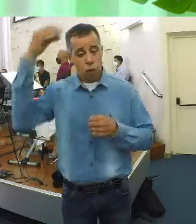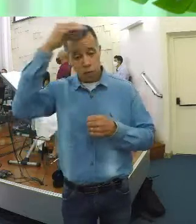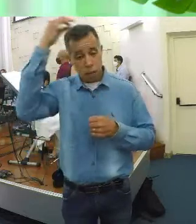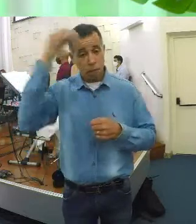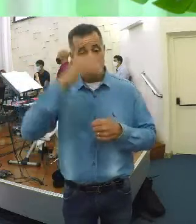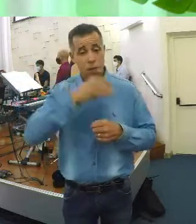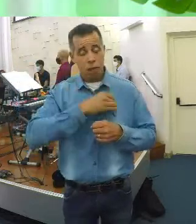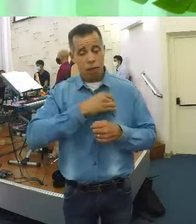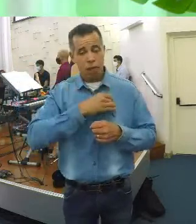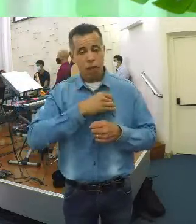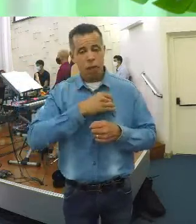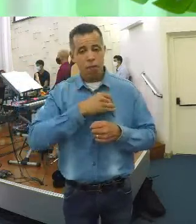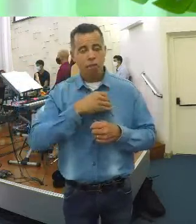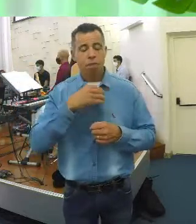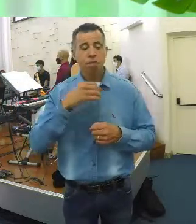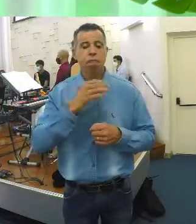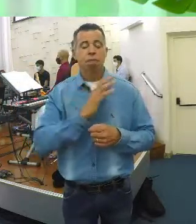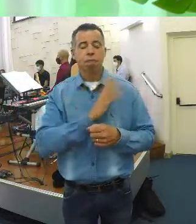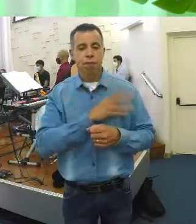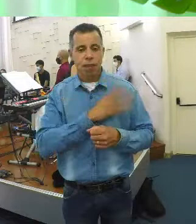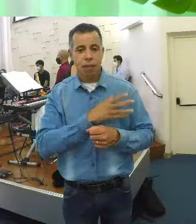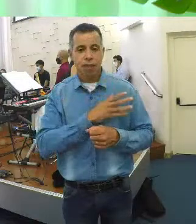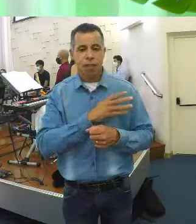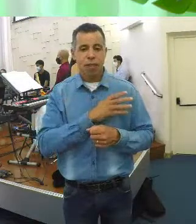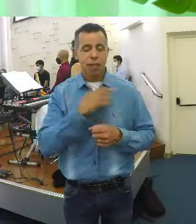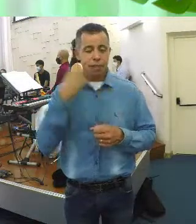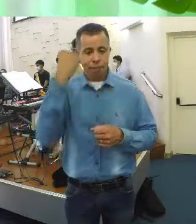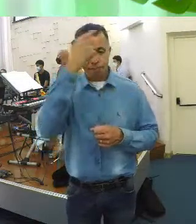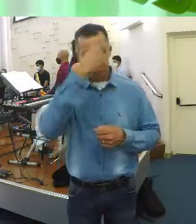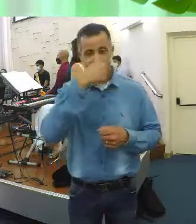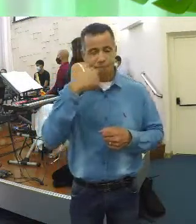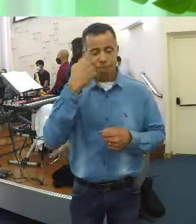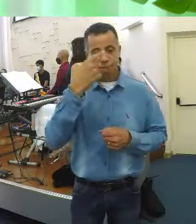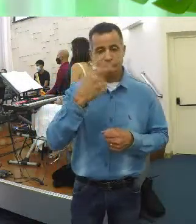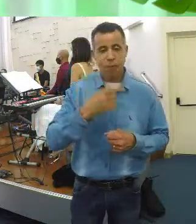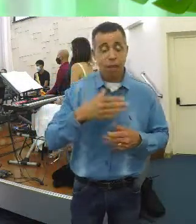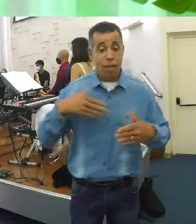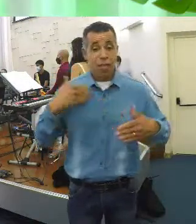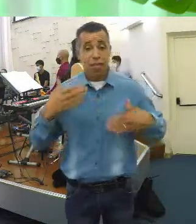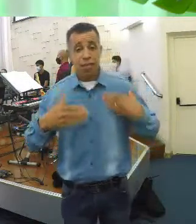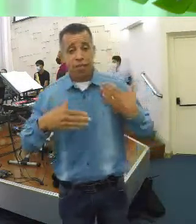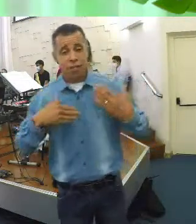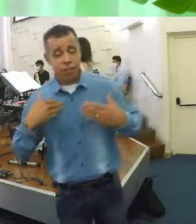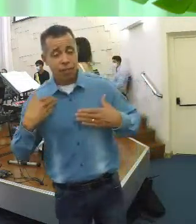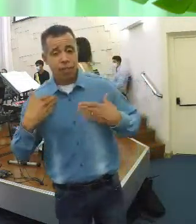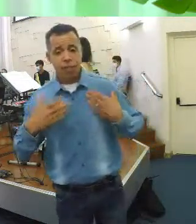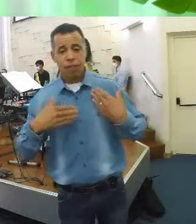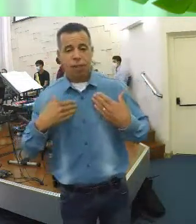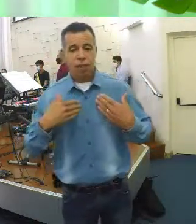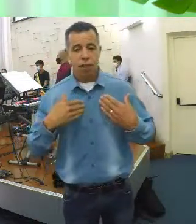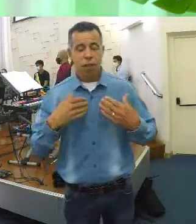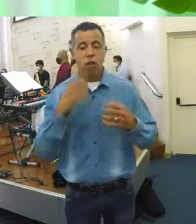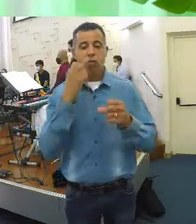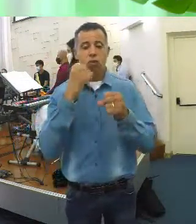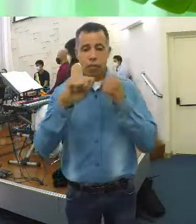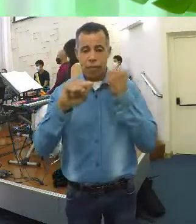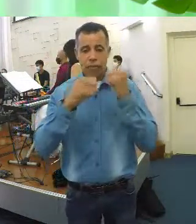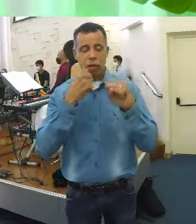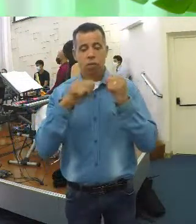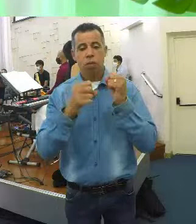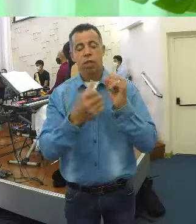creem, aformoseia o rosto e transborda sobre as pessoas, e essa alegria é multiplicada. Veja o Salmo